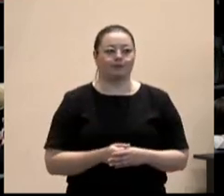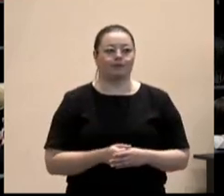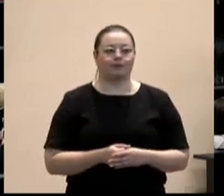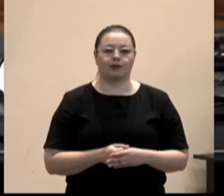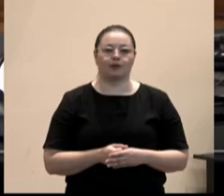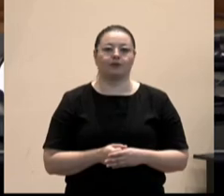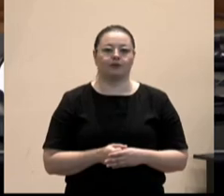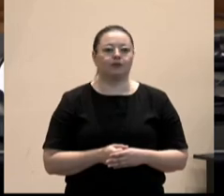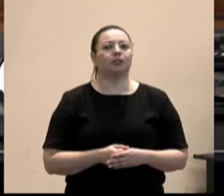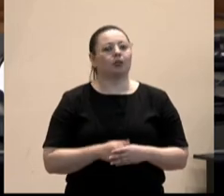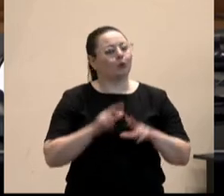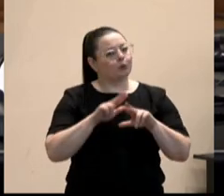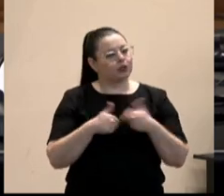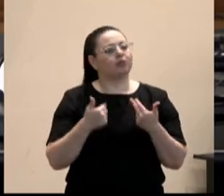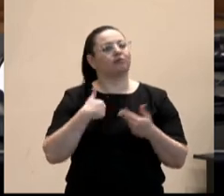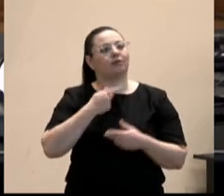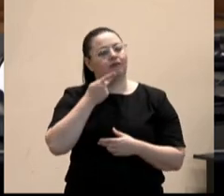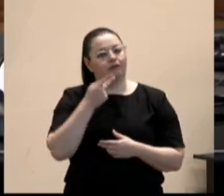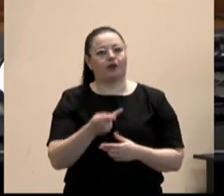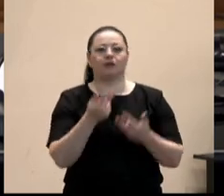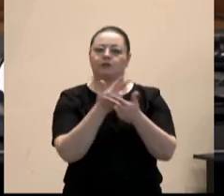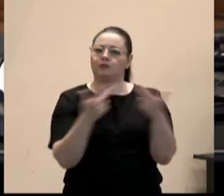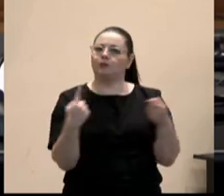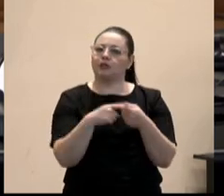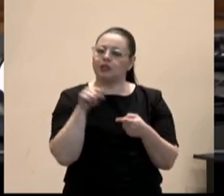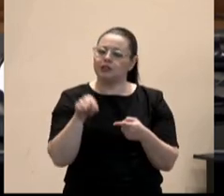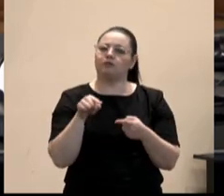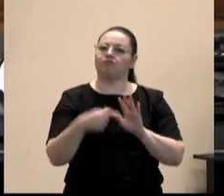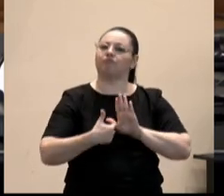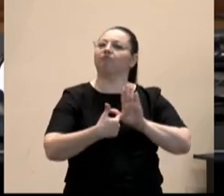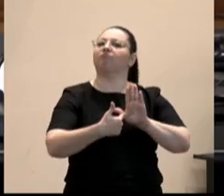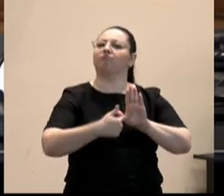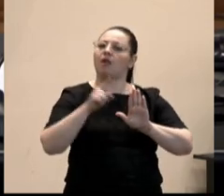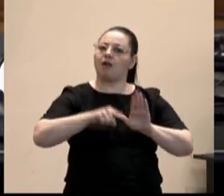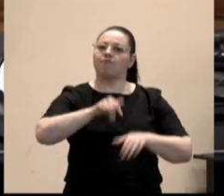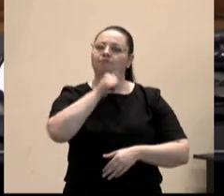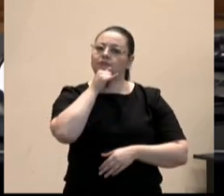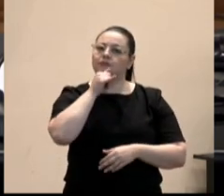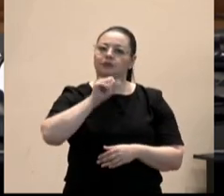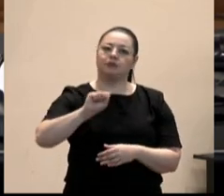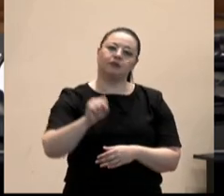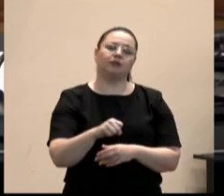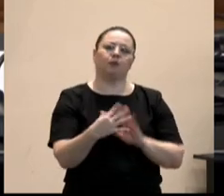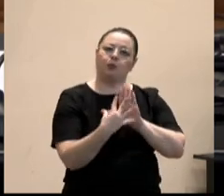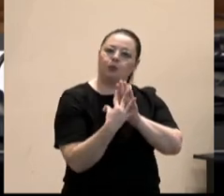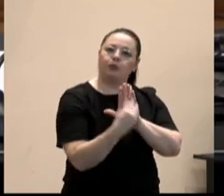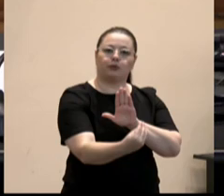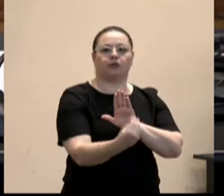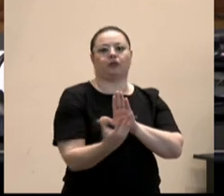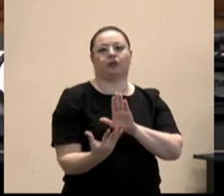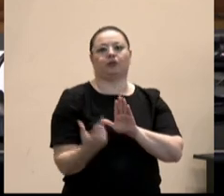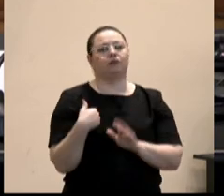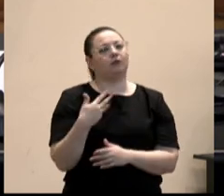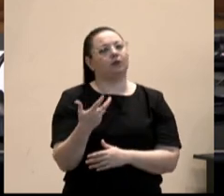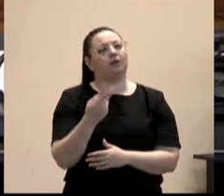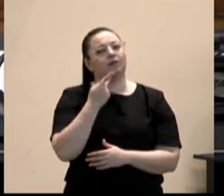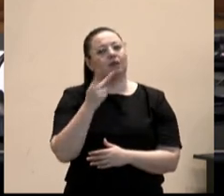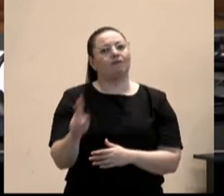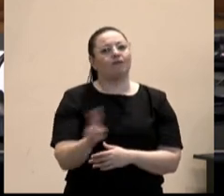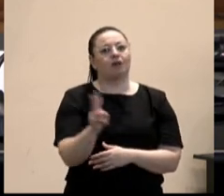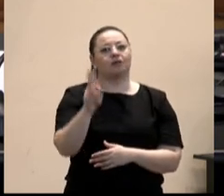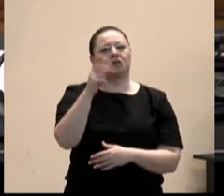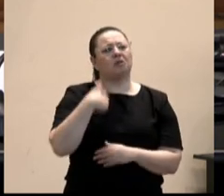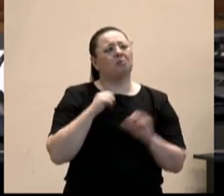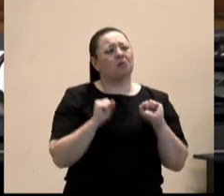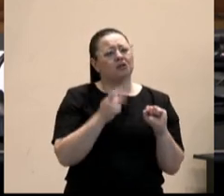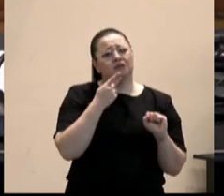Então, eu acolho essa notícia como exemplo. E aí eu quero falar de valorização, eu poderia falar de